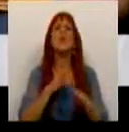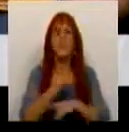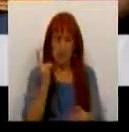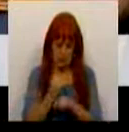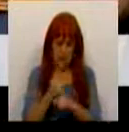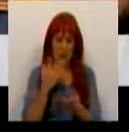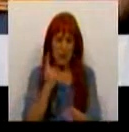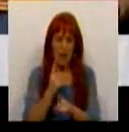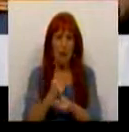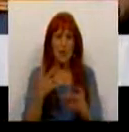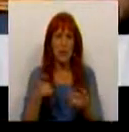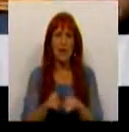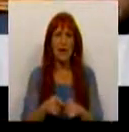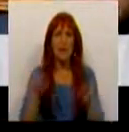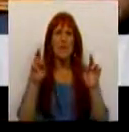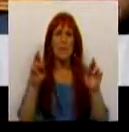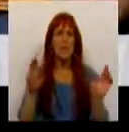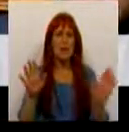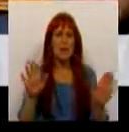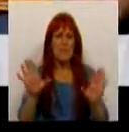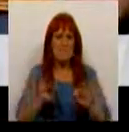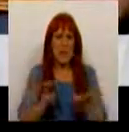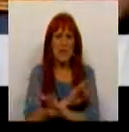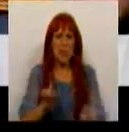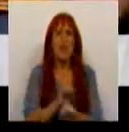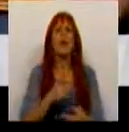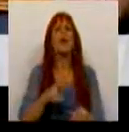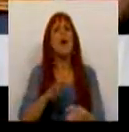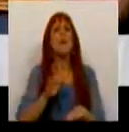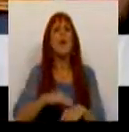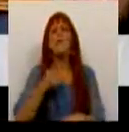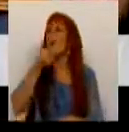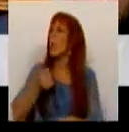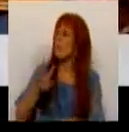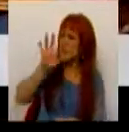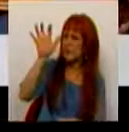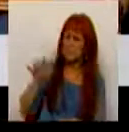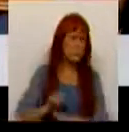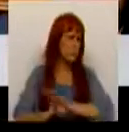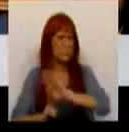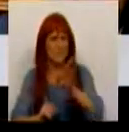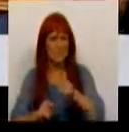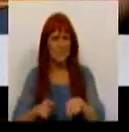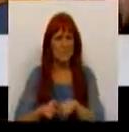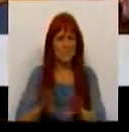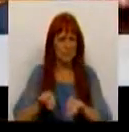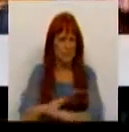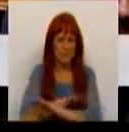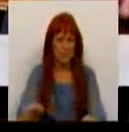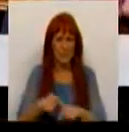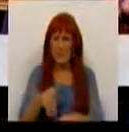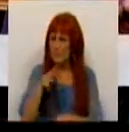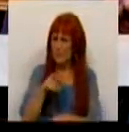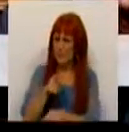ser colocada, espero que não a coloquemos mais, o argumento da competência. Esse argumento está esgotado,